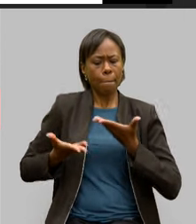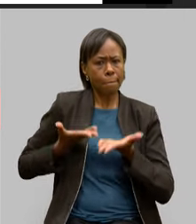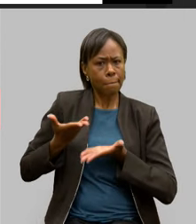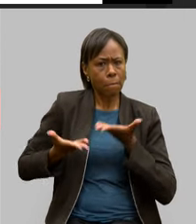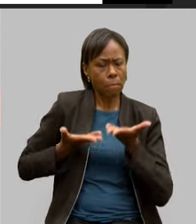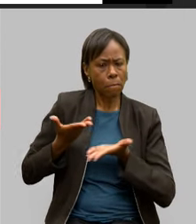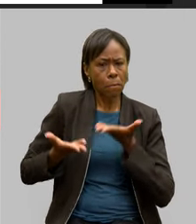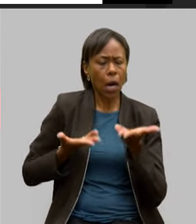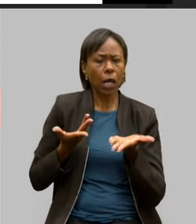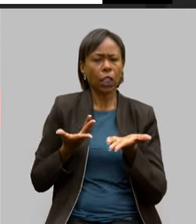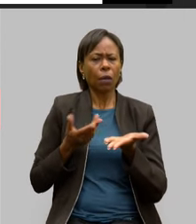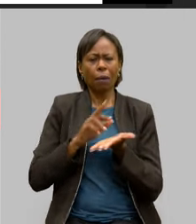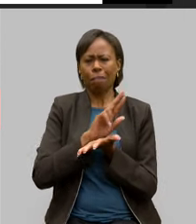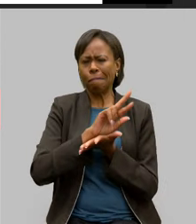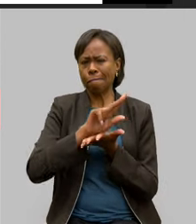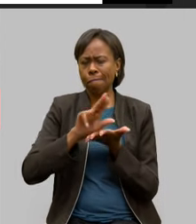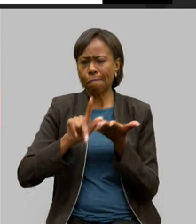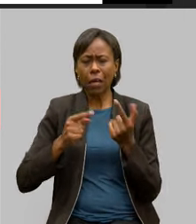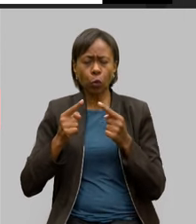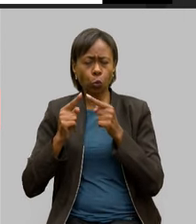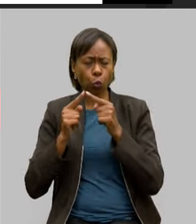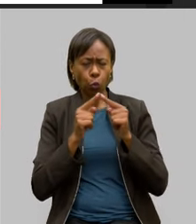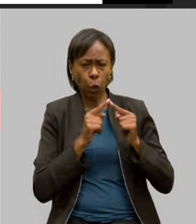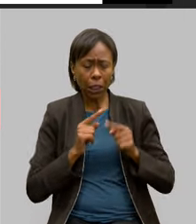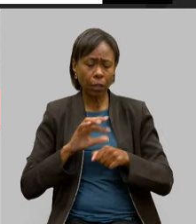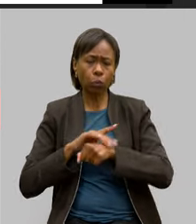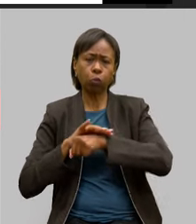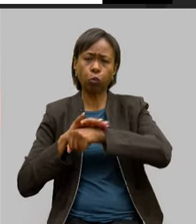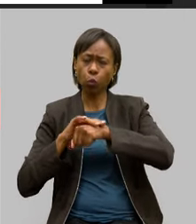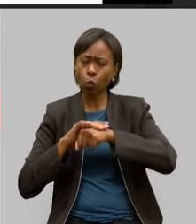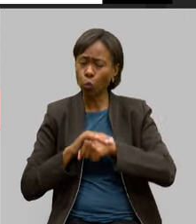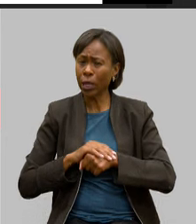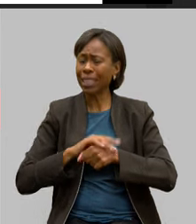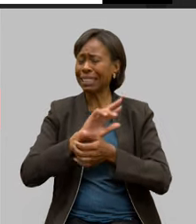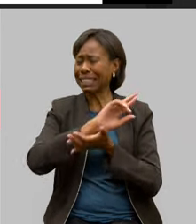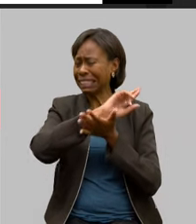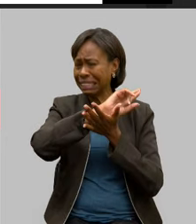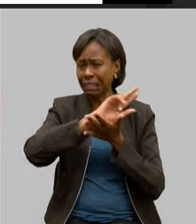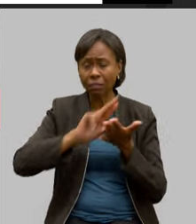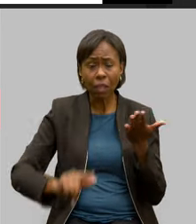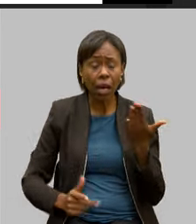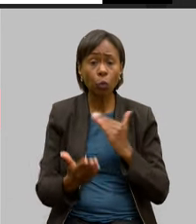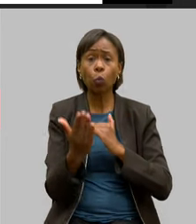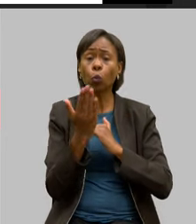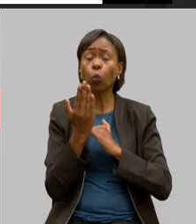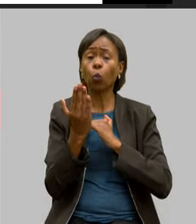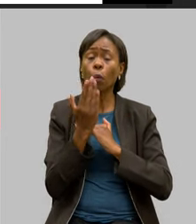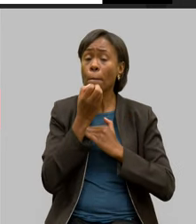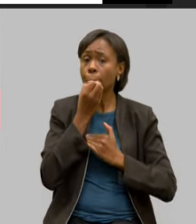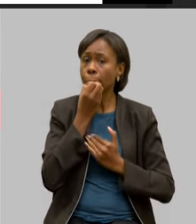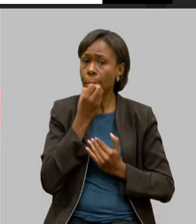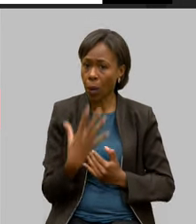endometriose eh Enfim uma série de benefícios